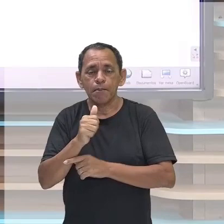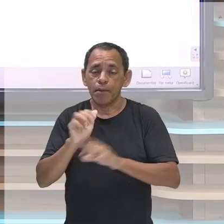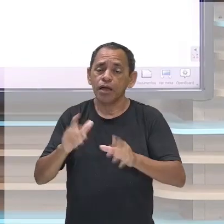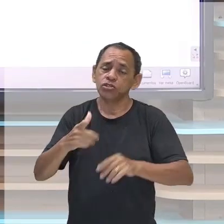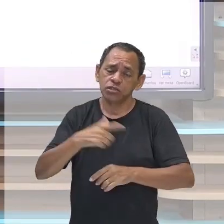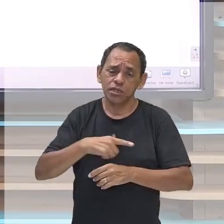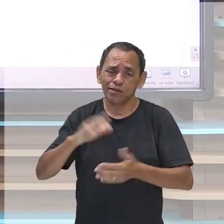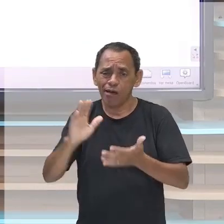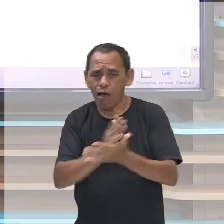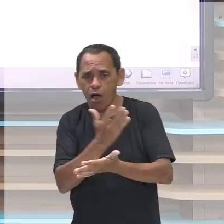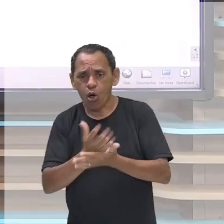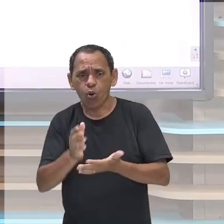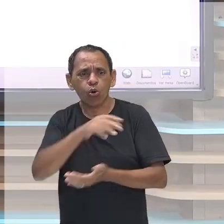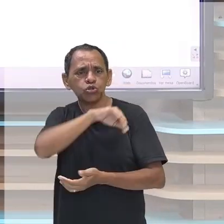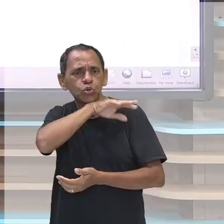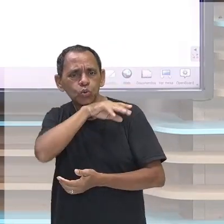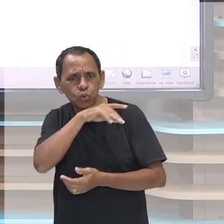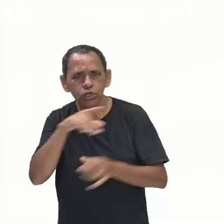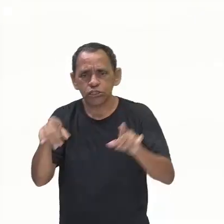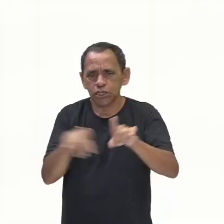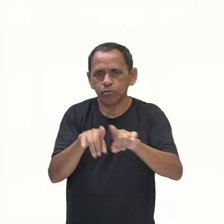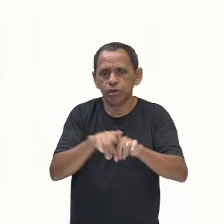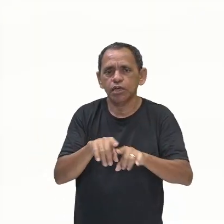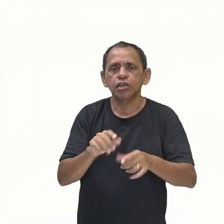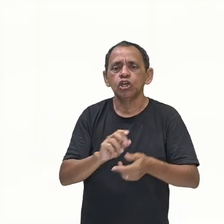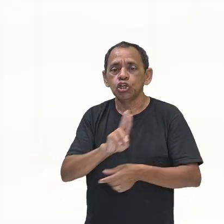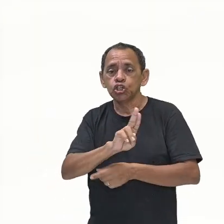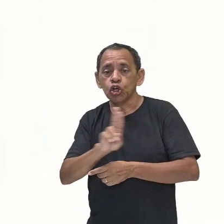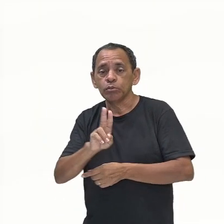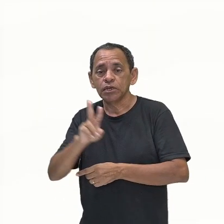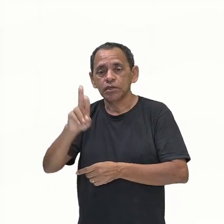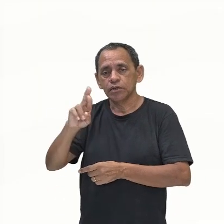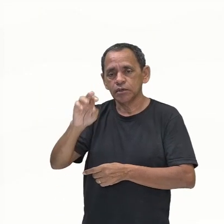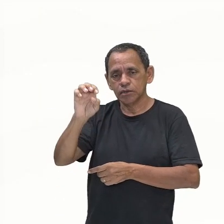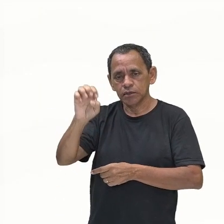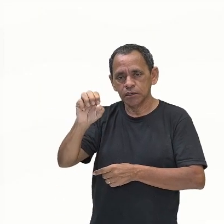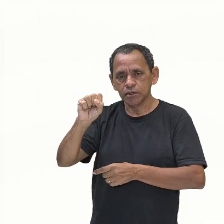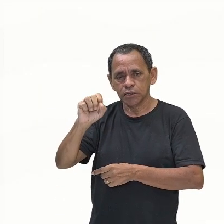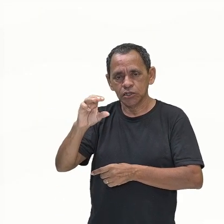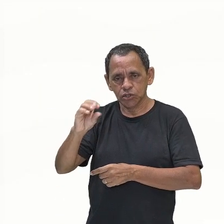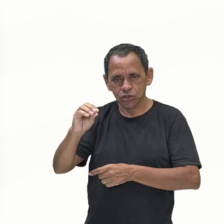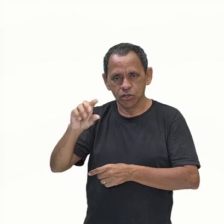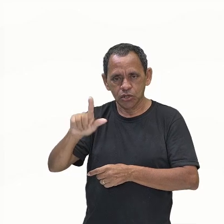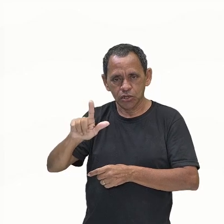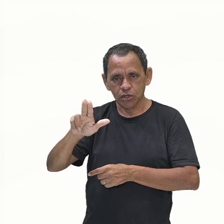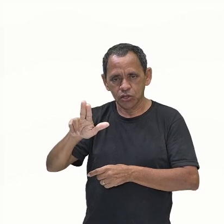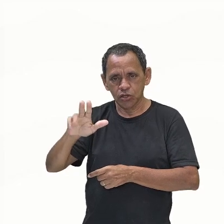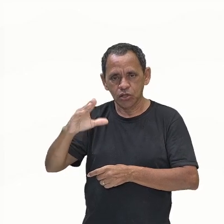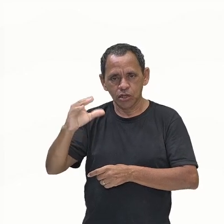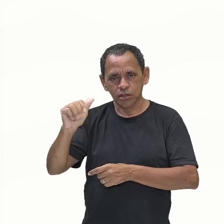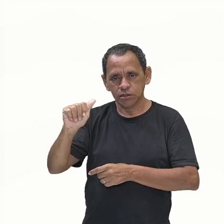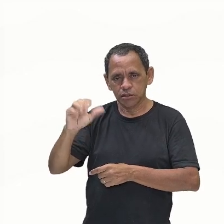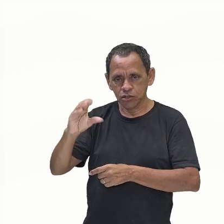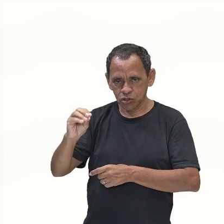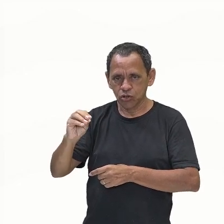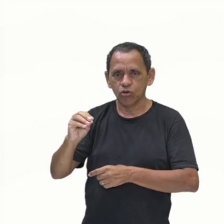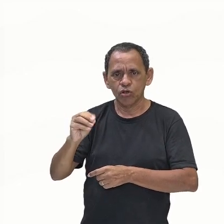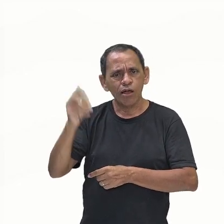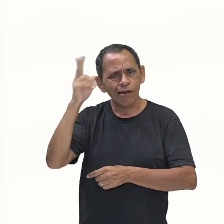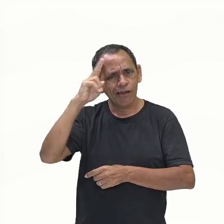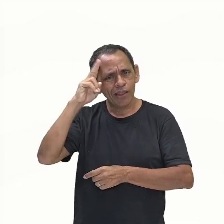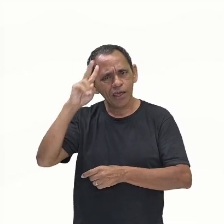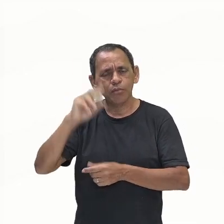vai ver uma imagem agora muito legal, né, um quadro com 4 imagens, e você vai entender isso. Lembra que a gente falou